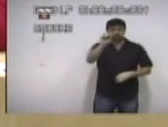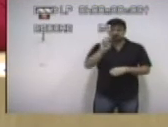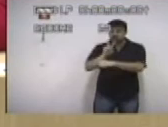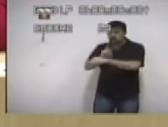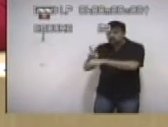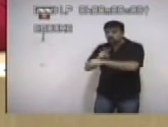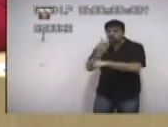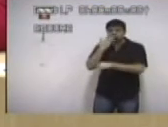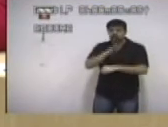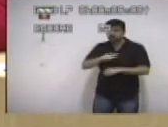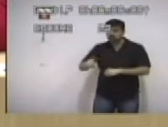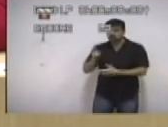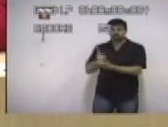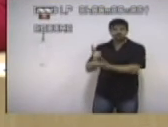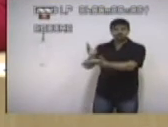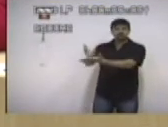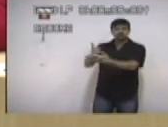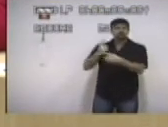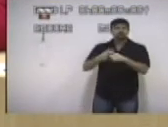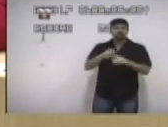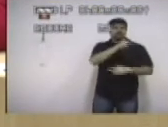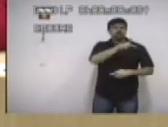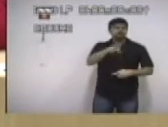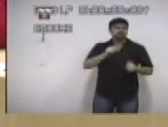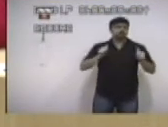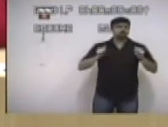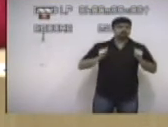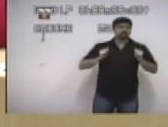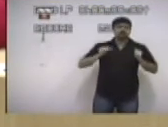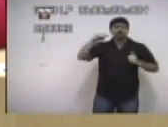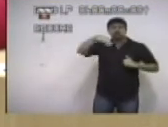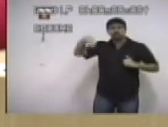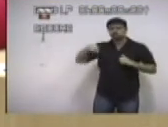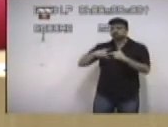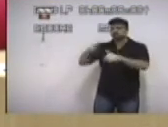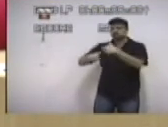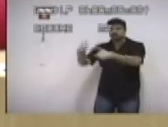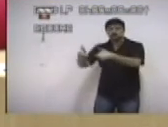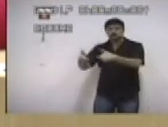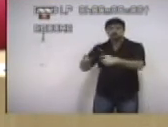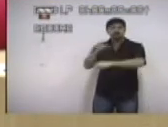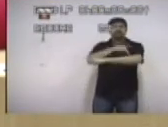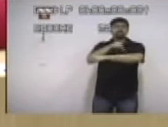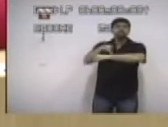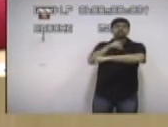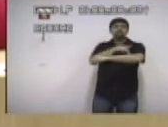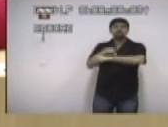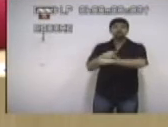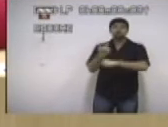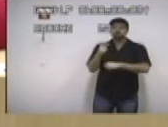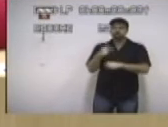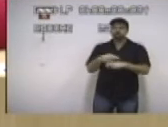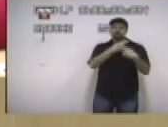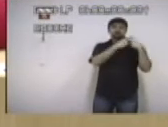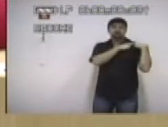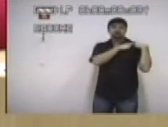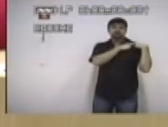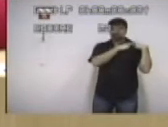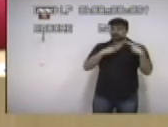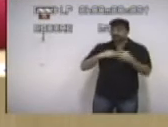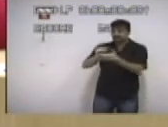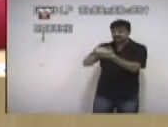Crianças com atividades que não são pedagógicas atividades diversas